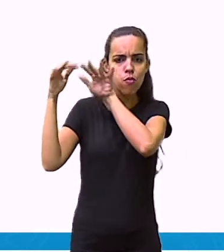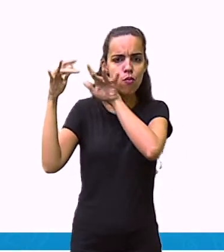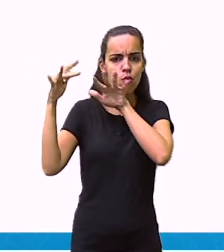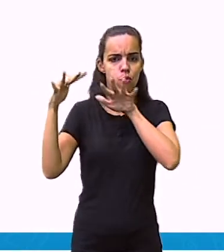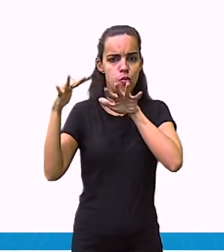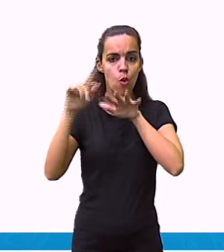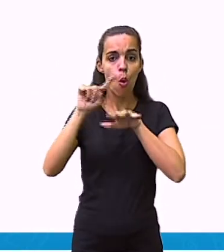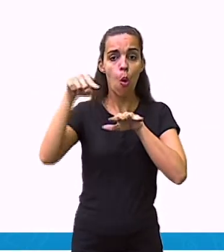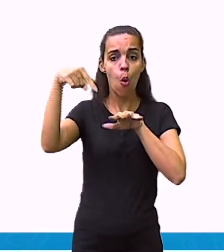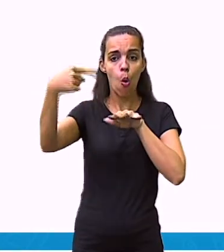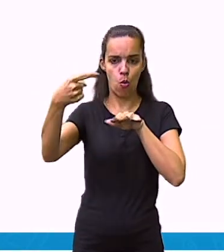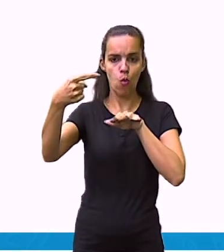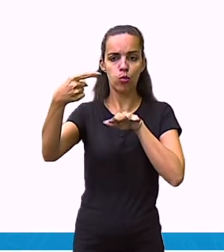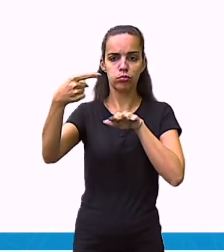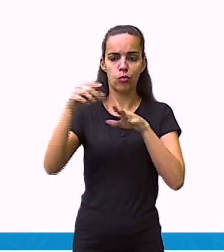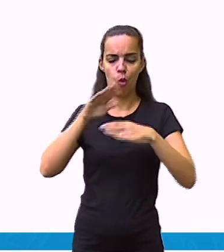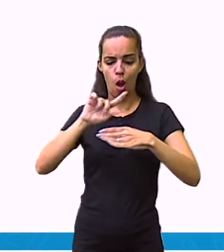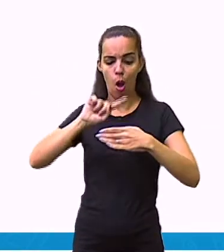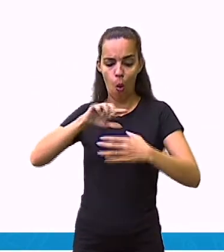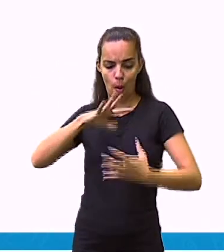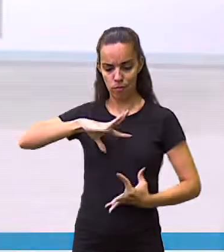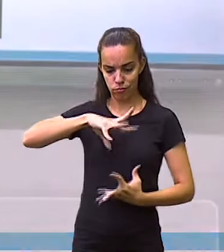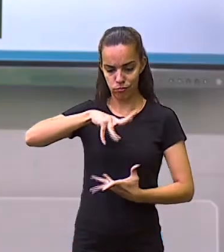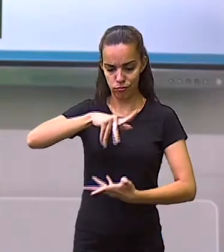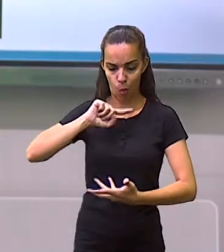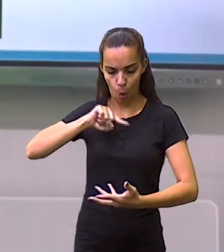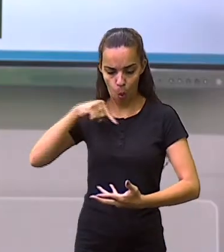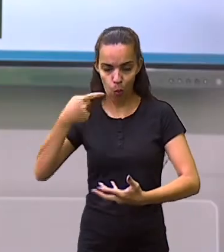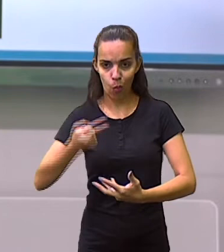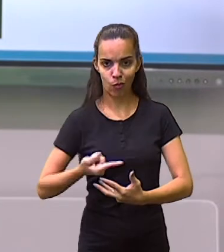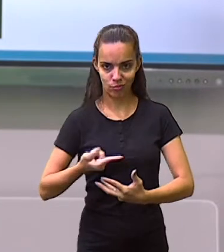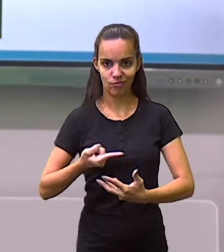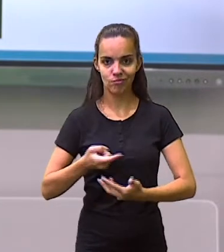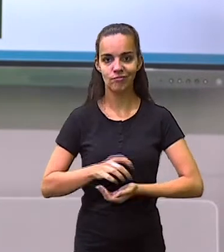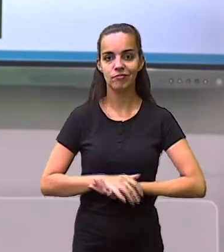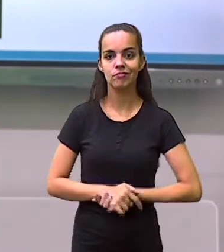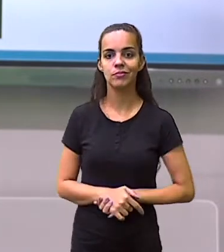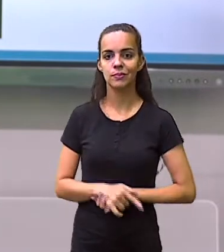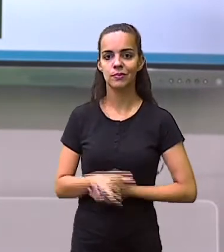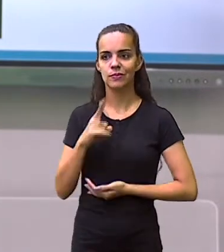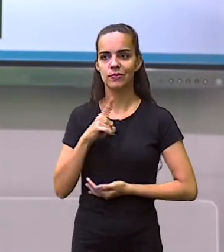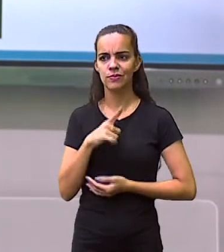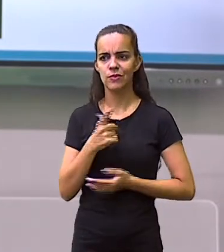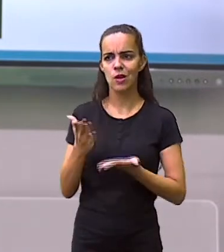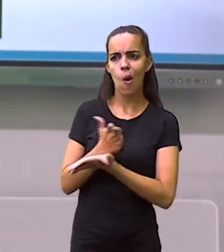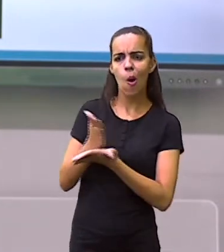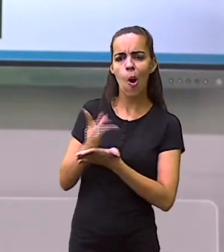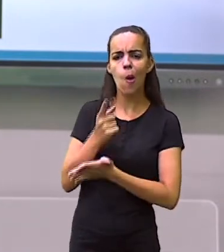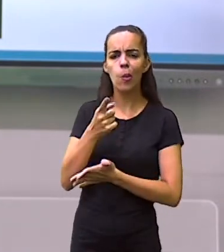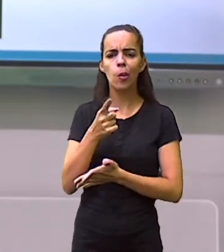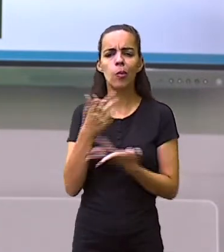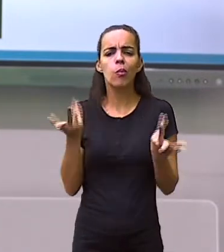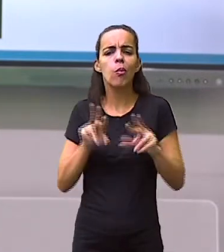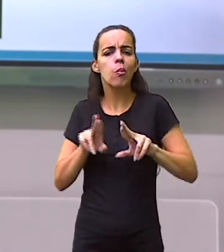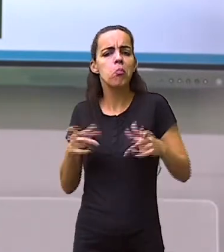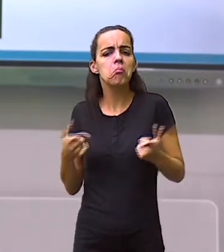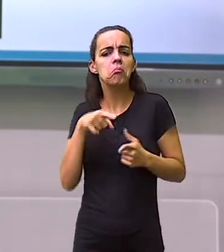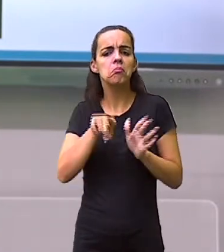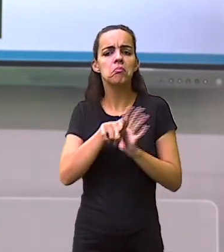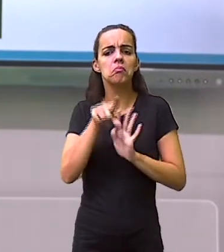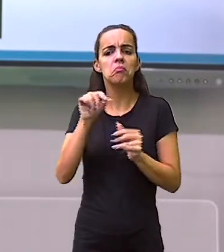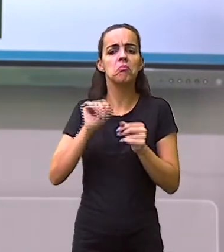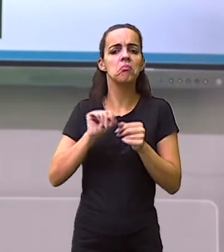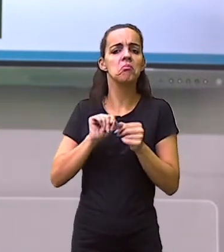outra parte do planeta Terra. E pense, quais são as atividades que você